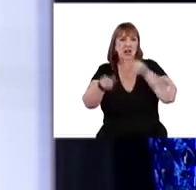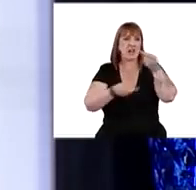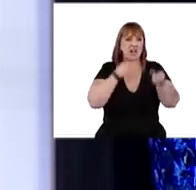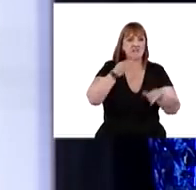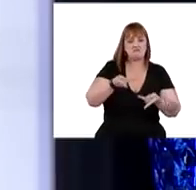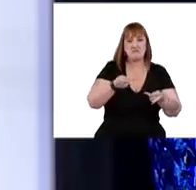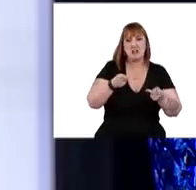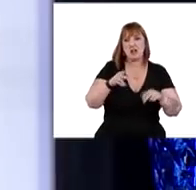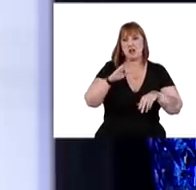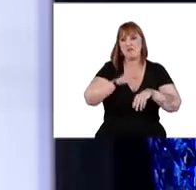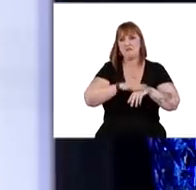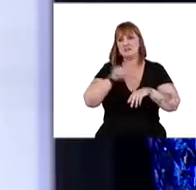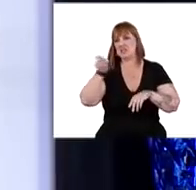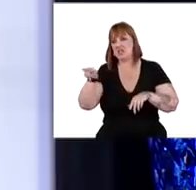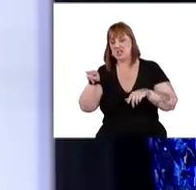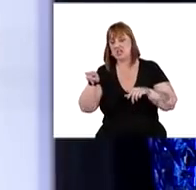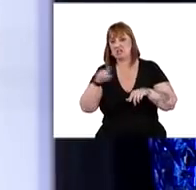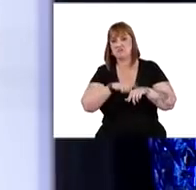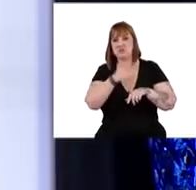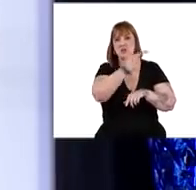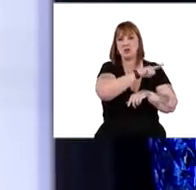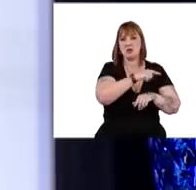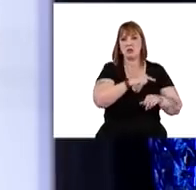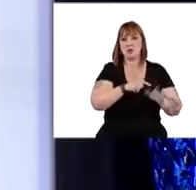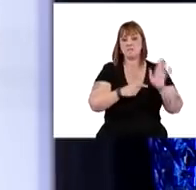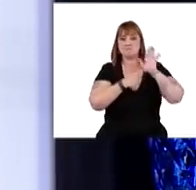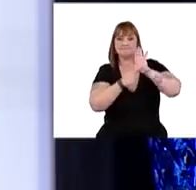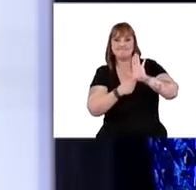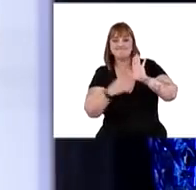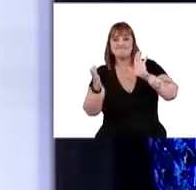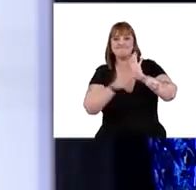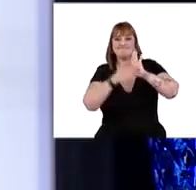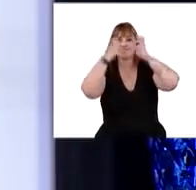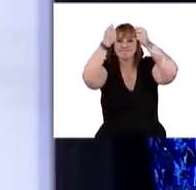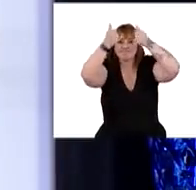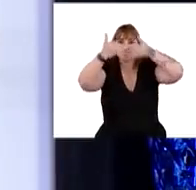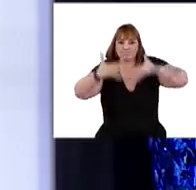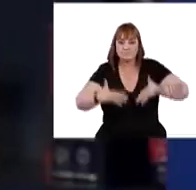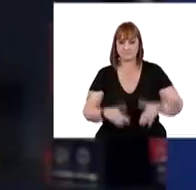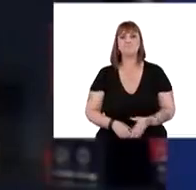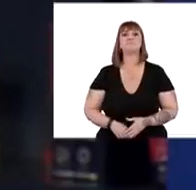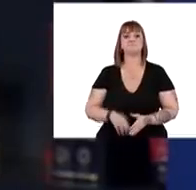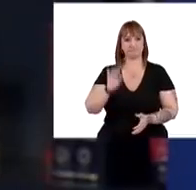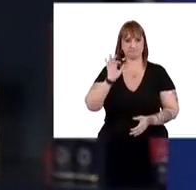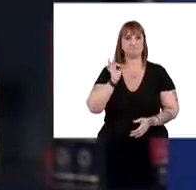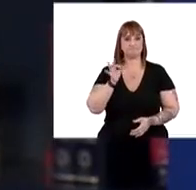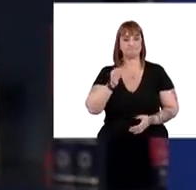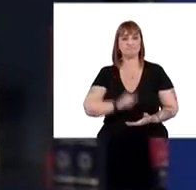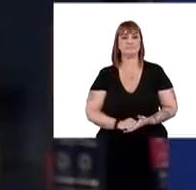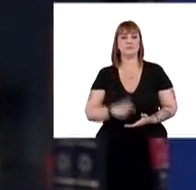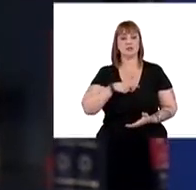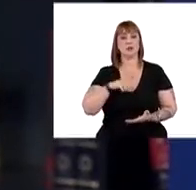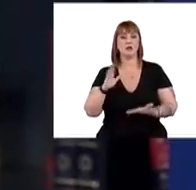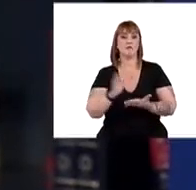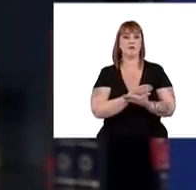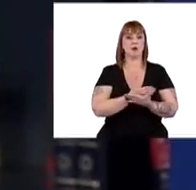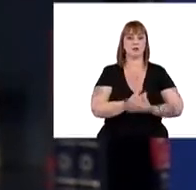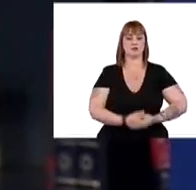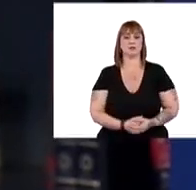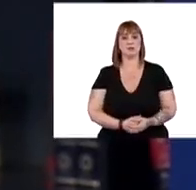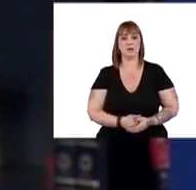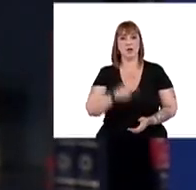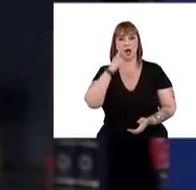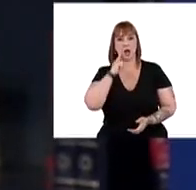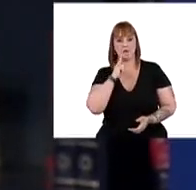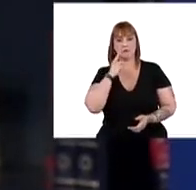fazer isso ou aquilo, mas eles não apresentam essas propostas com detalhes. É verdade, mas há uma exceção, Álvaro Dias e